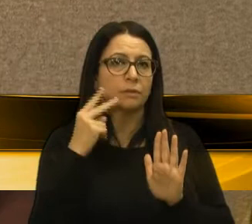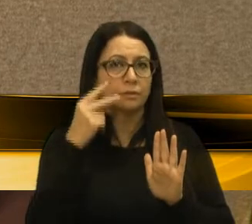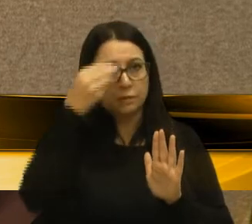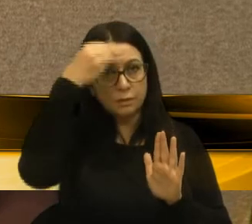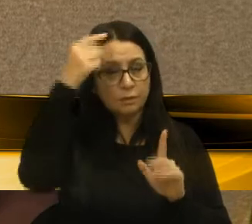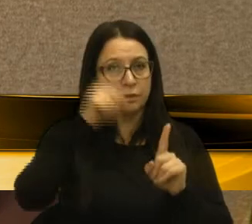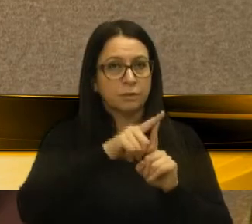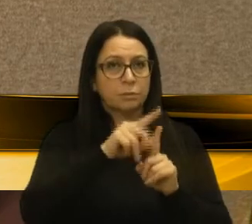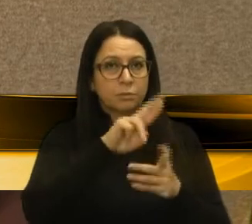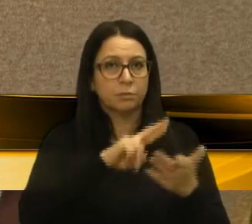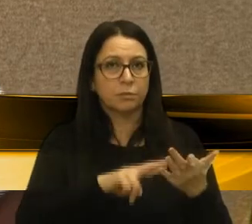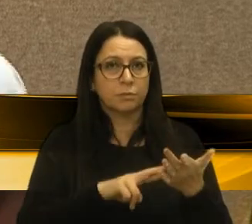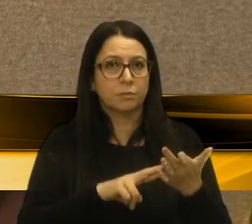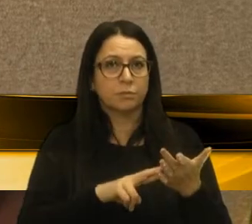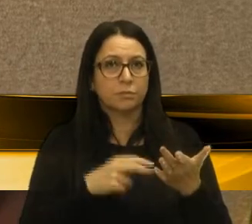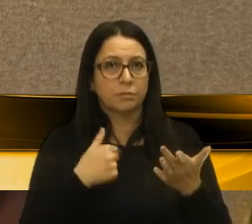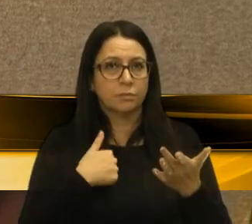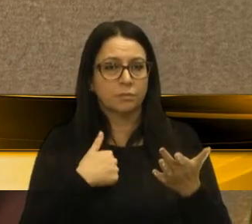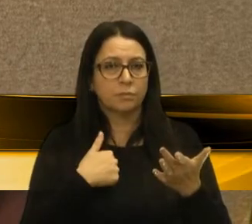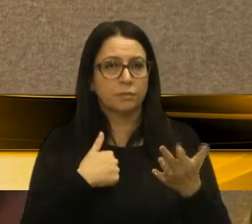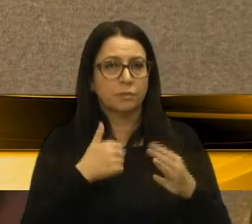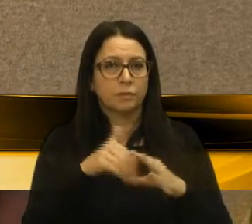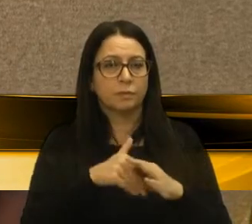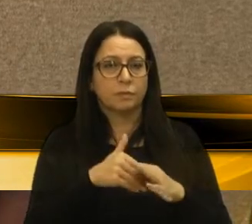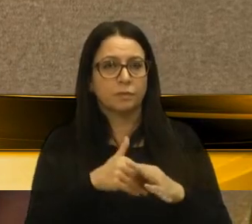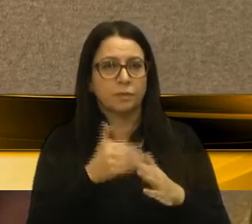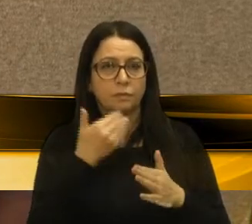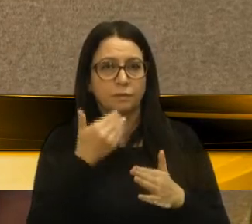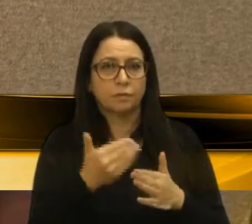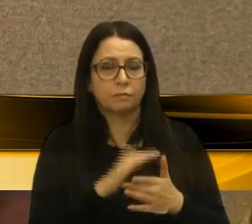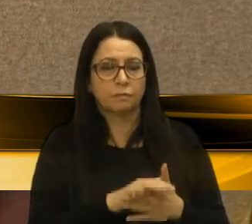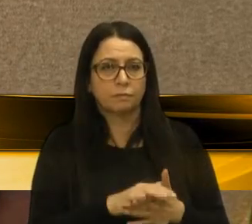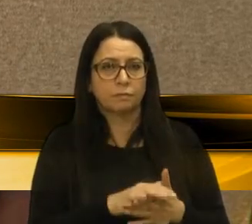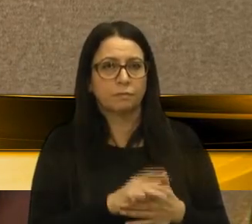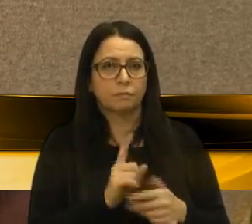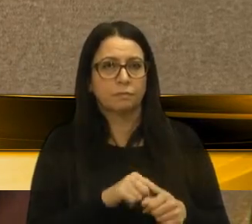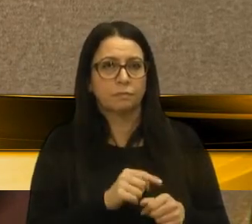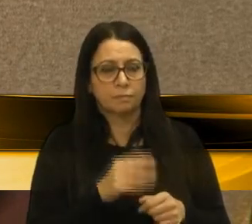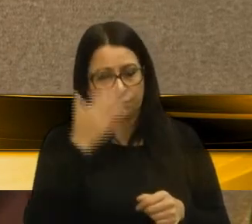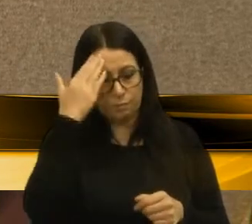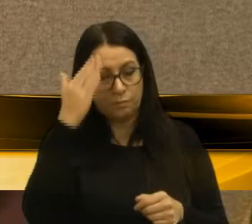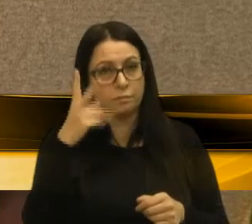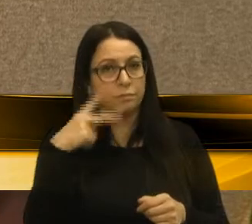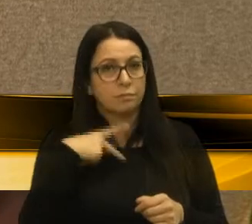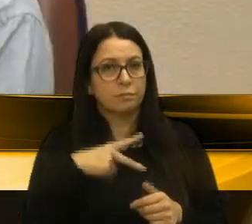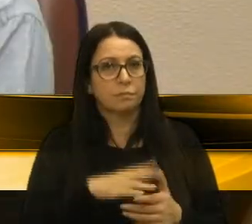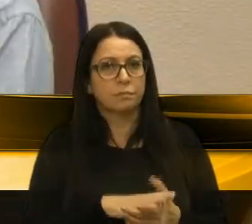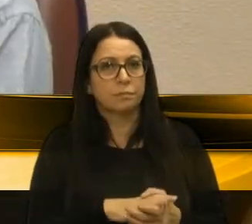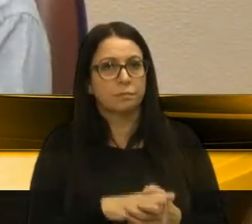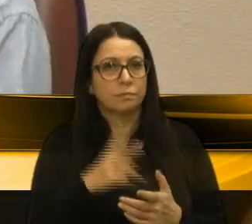pela relatoria. E eu votarei a favor no momento. Obrigado, senhor presidente. Vereadora Denise.